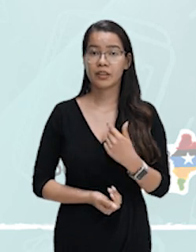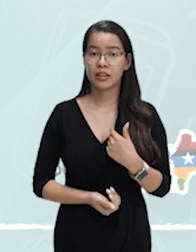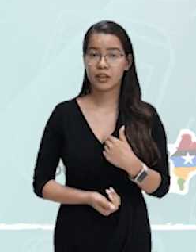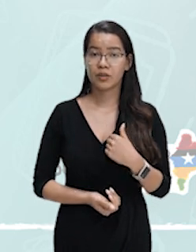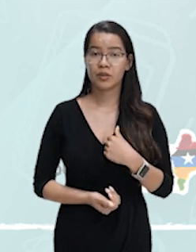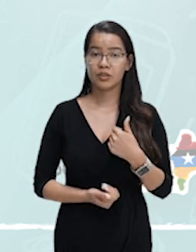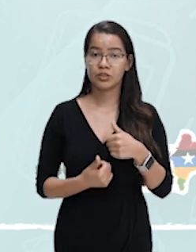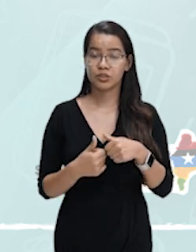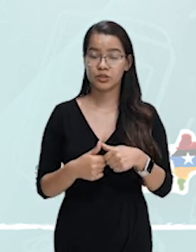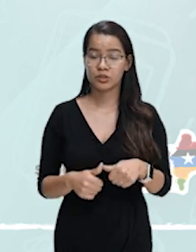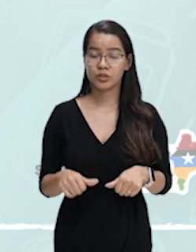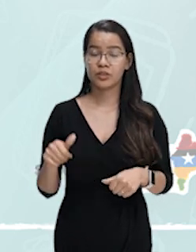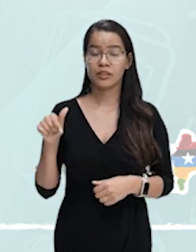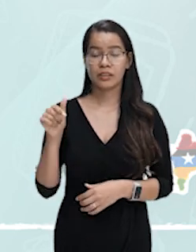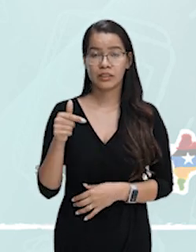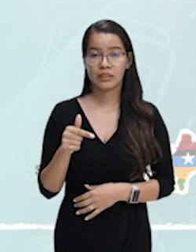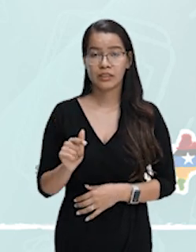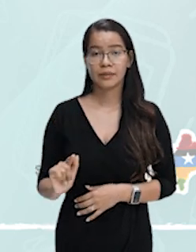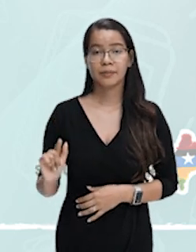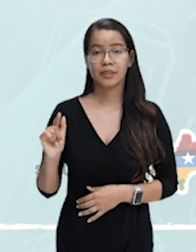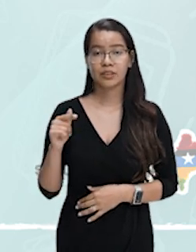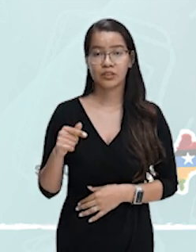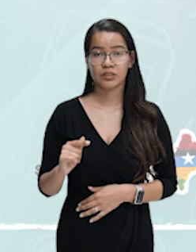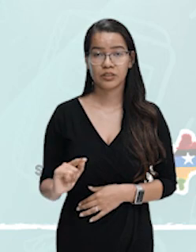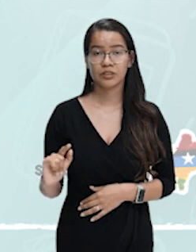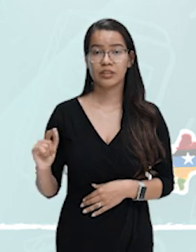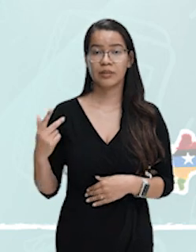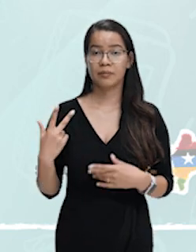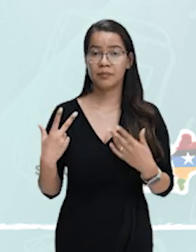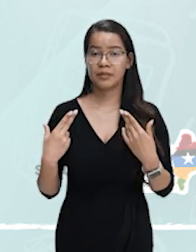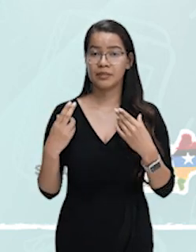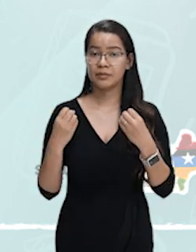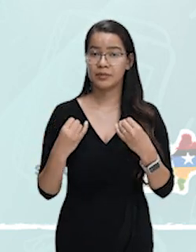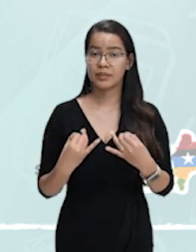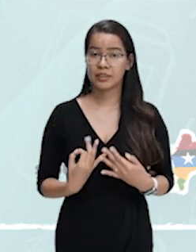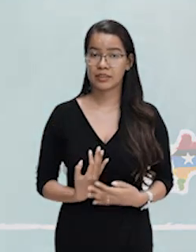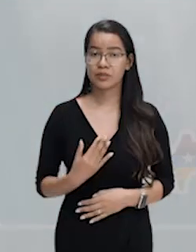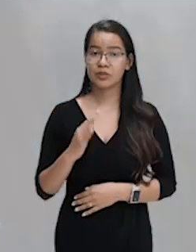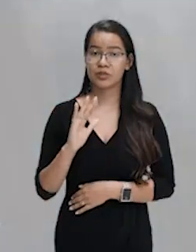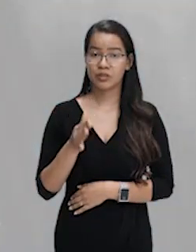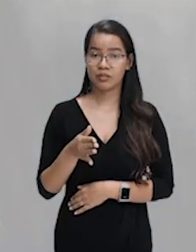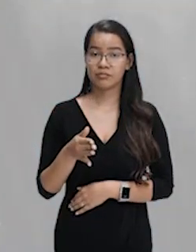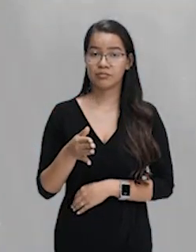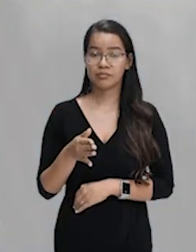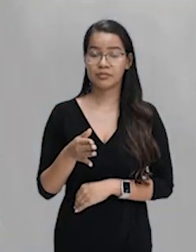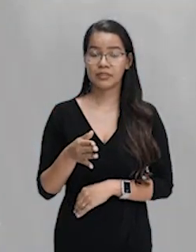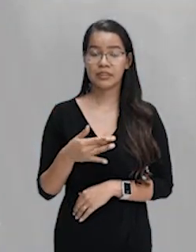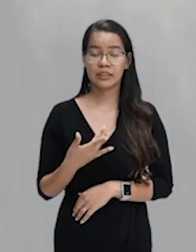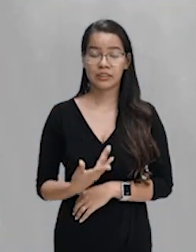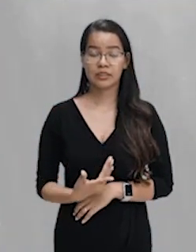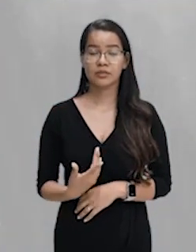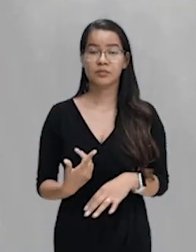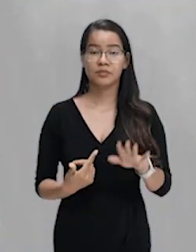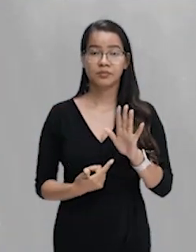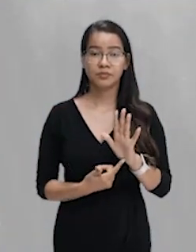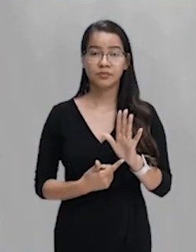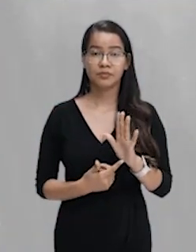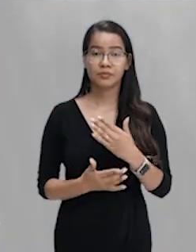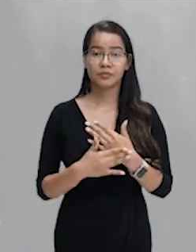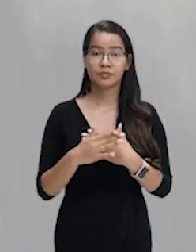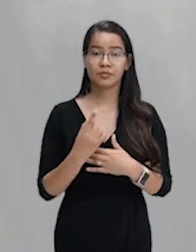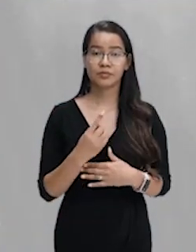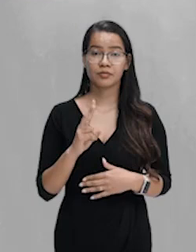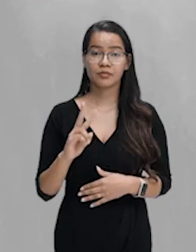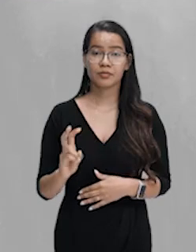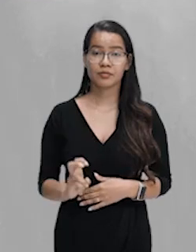estou repetindo a mesma explicação que eu dei no slide anterior. Então, enfatizando que o pretérito mais